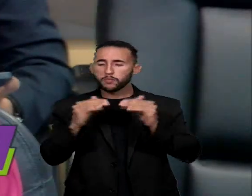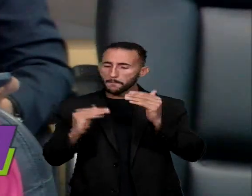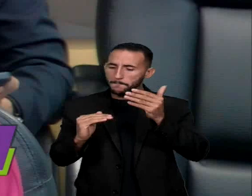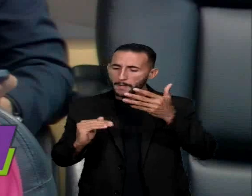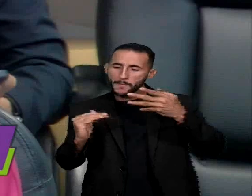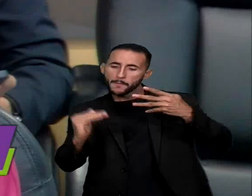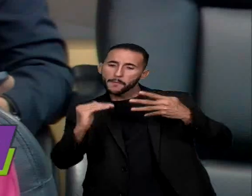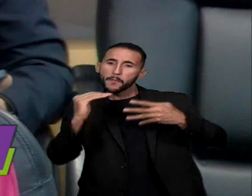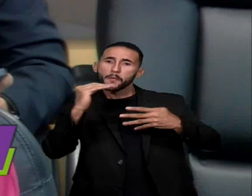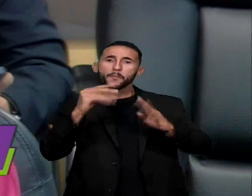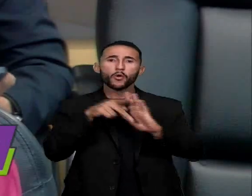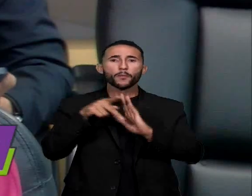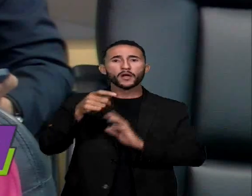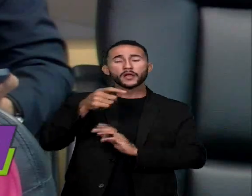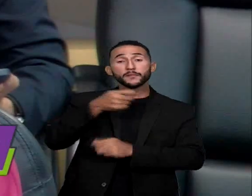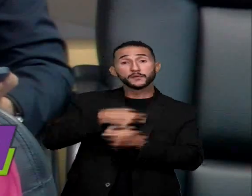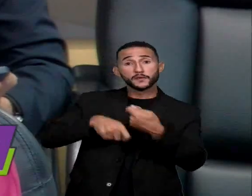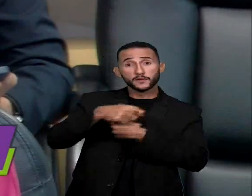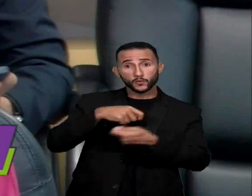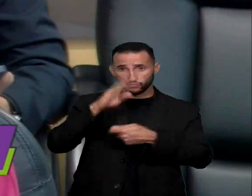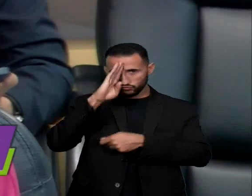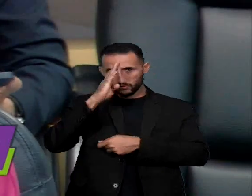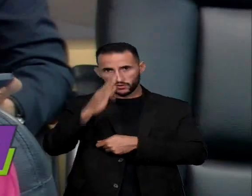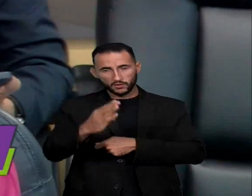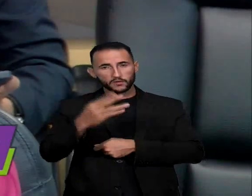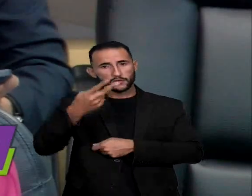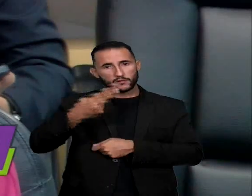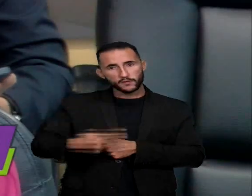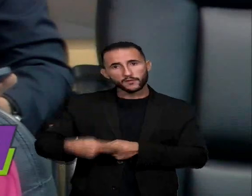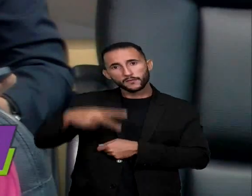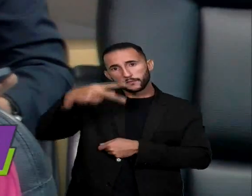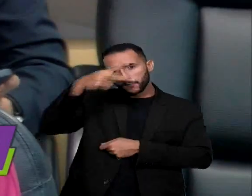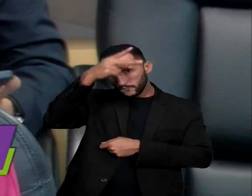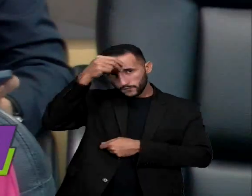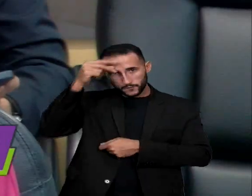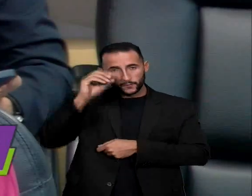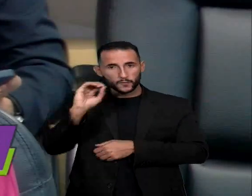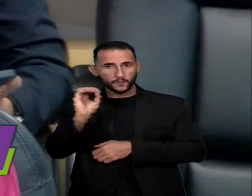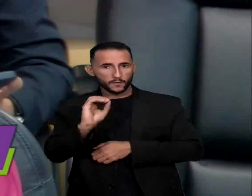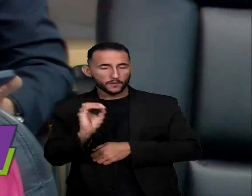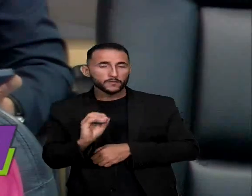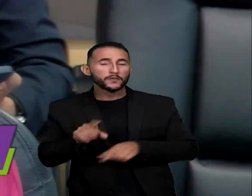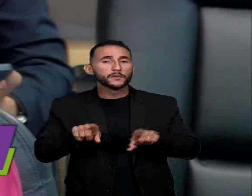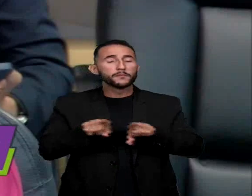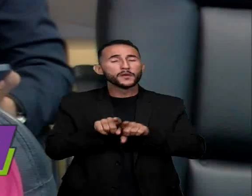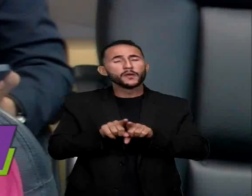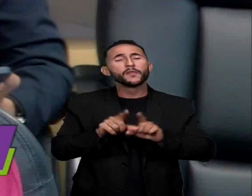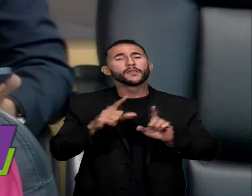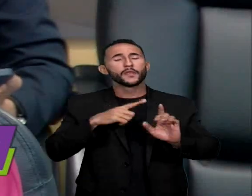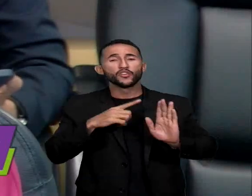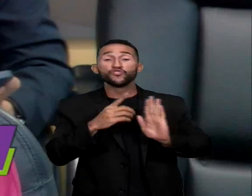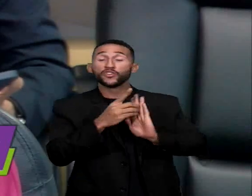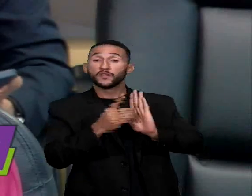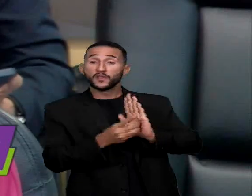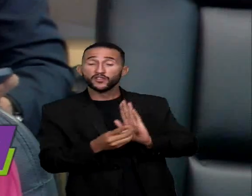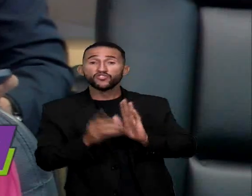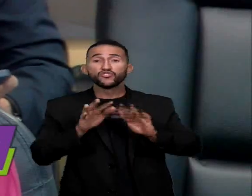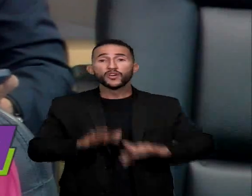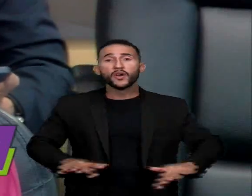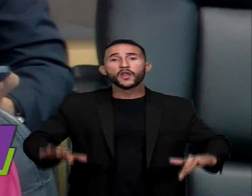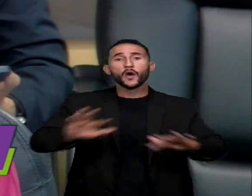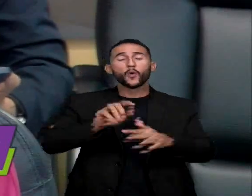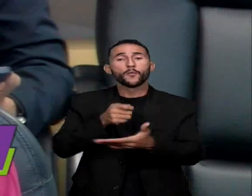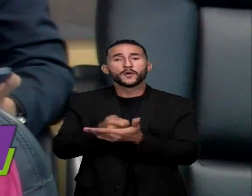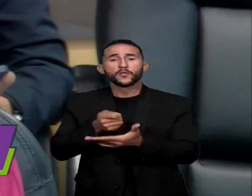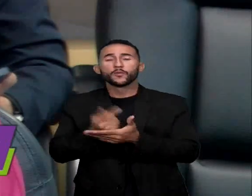administração direta do executivo municipal de Osasco e constituiu diretrizes Gerais obrigatórias para as demais